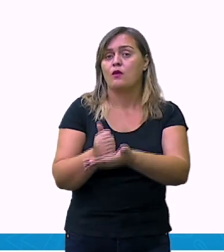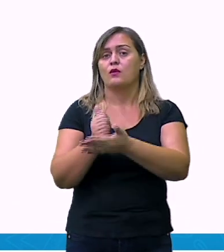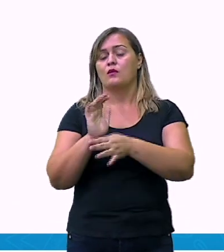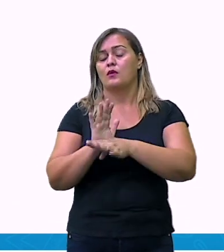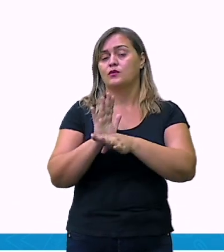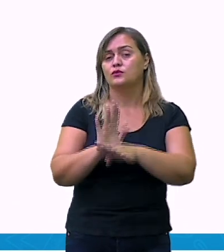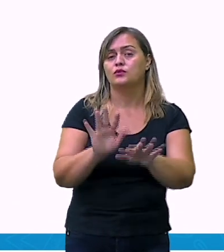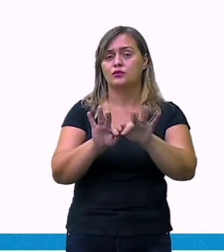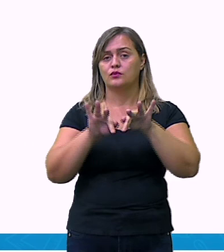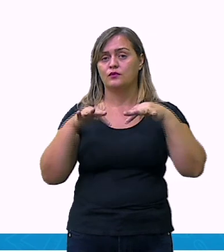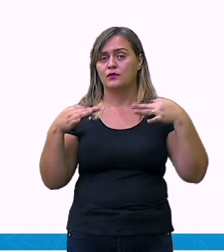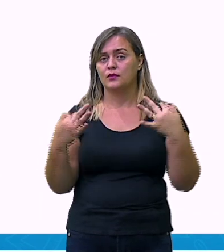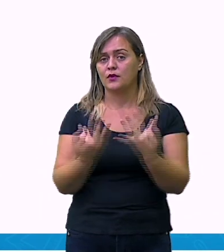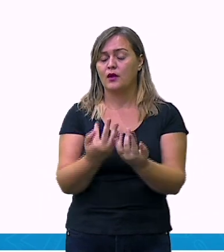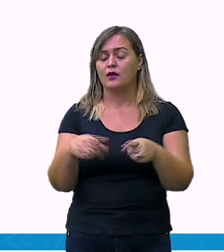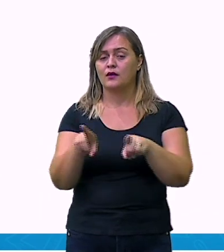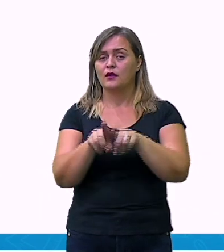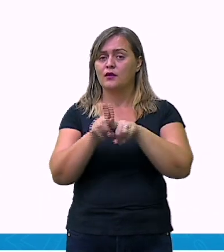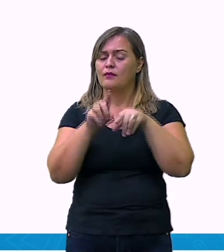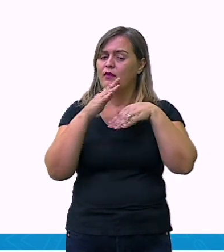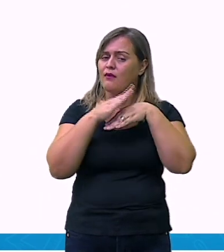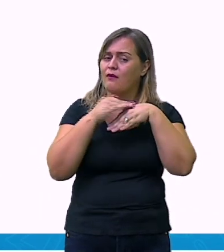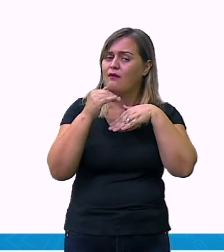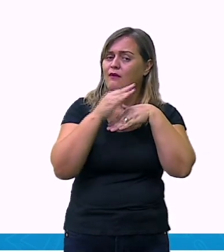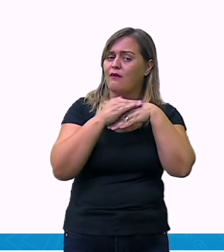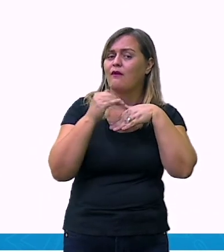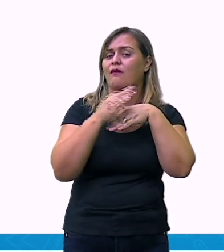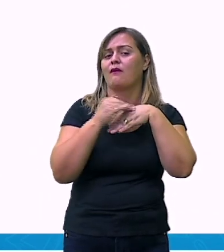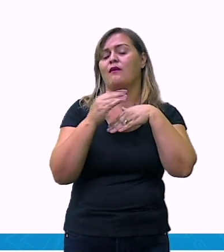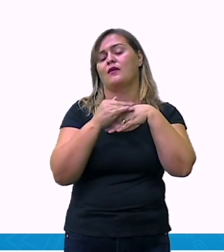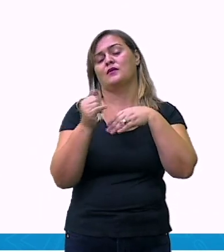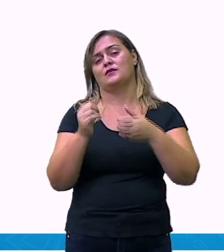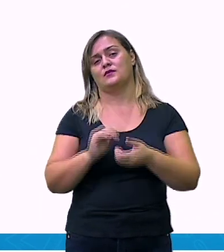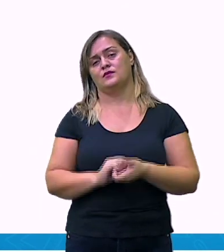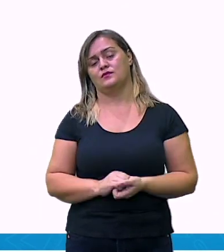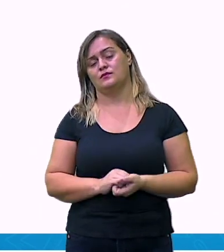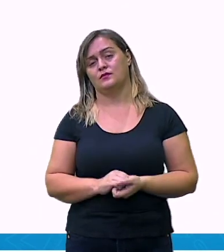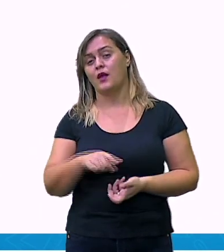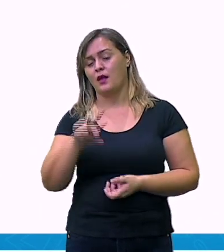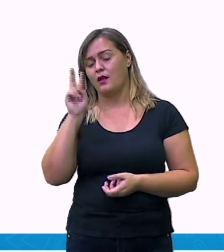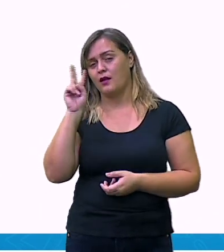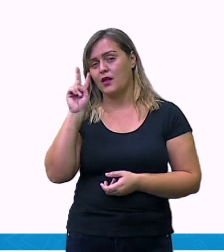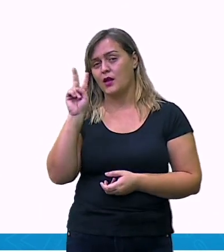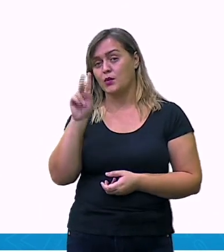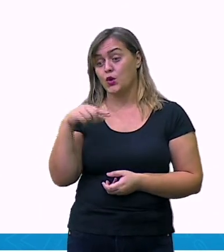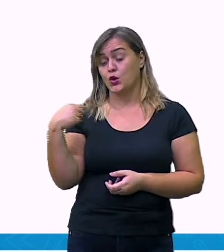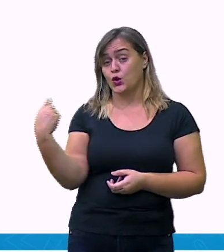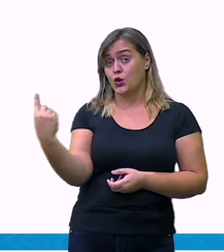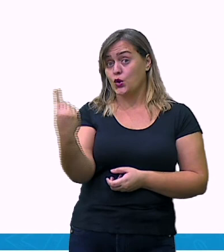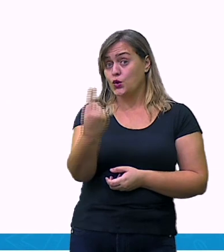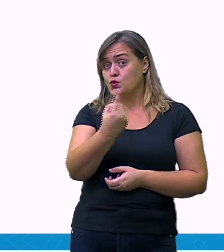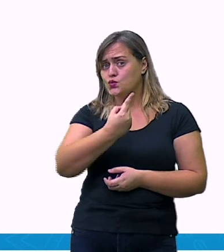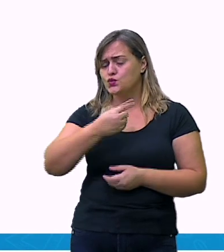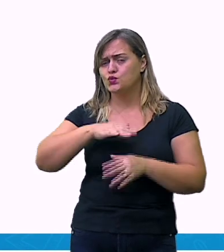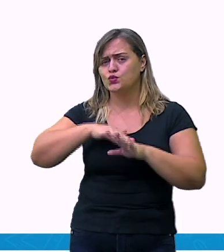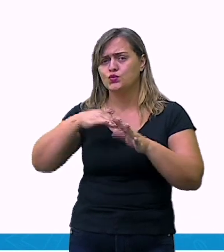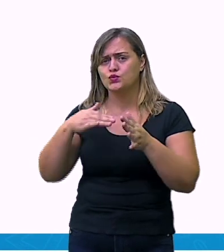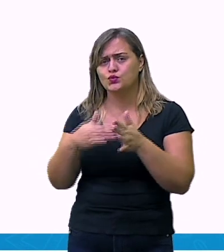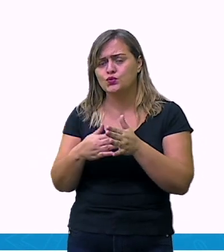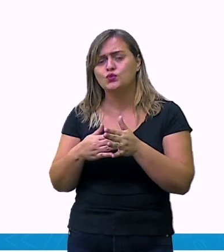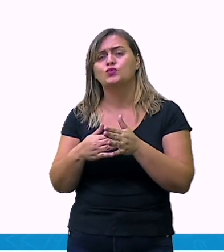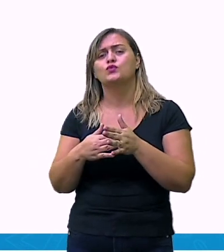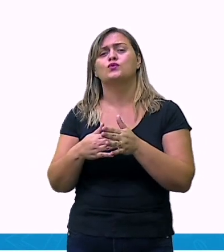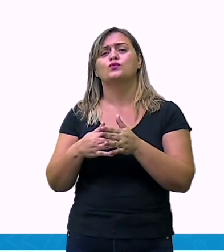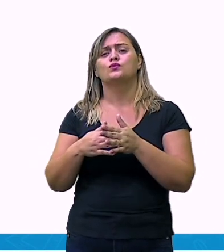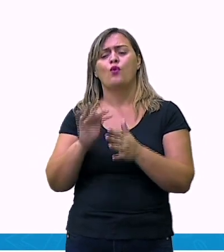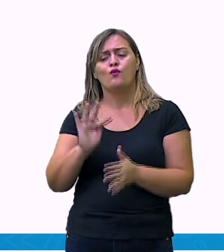muito carinho. E lembrem-se, todos nós, pessoal, vamos chegar à fase idosa, não é mesmo? Todos